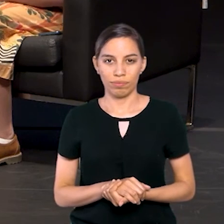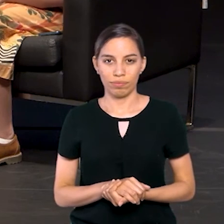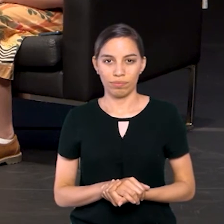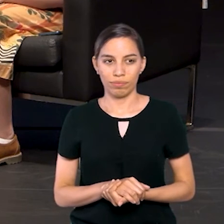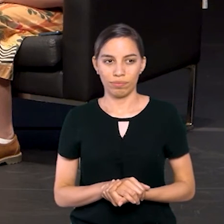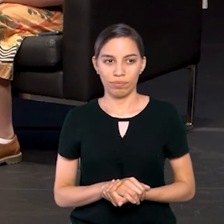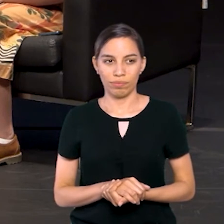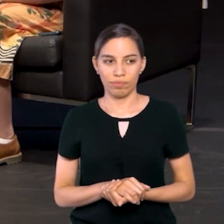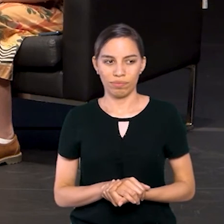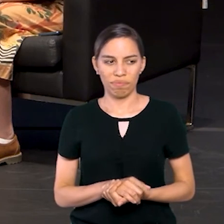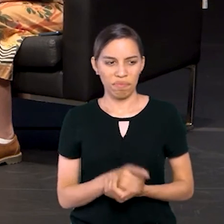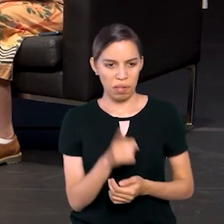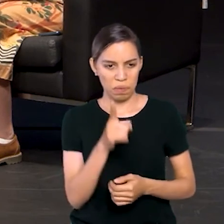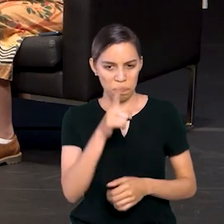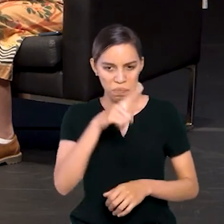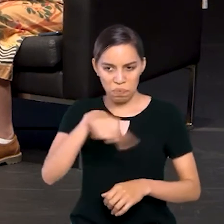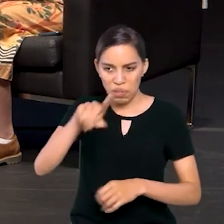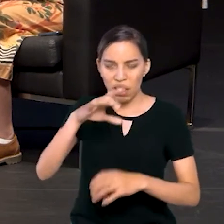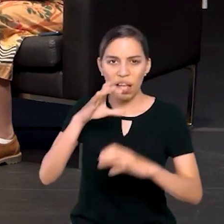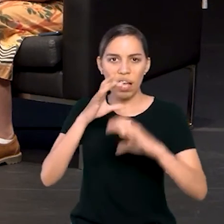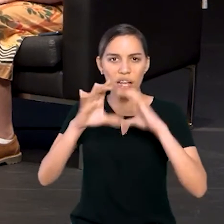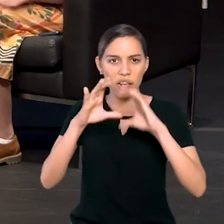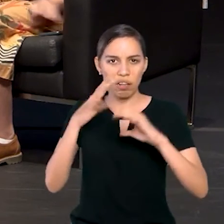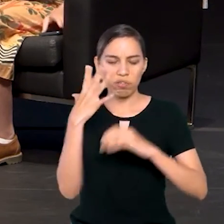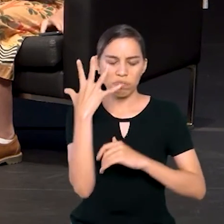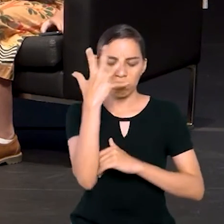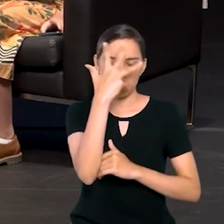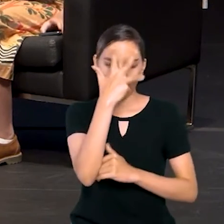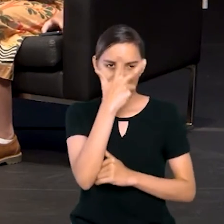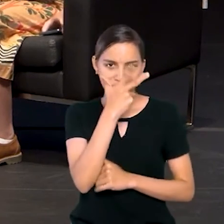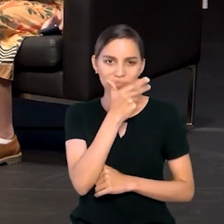Vocês cantam bonito, viu?